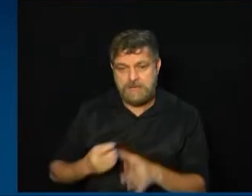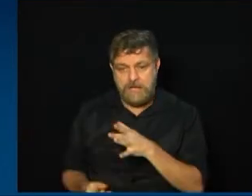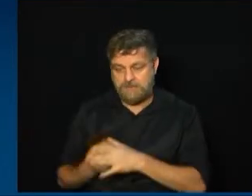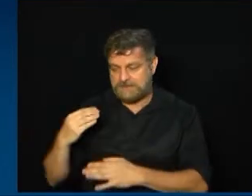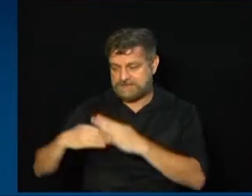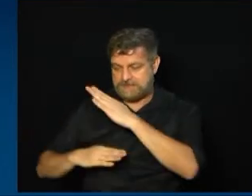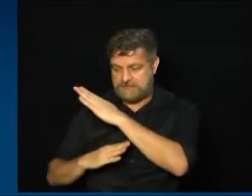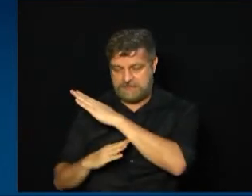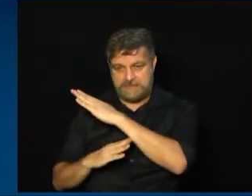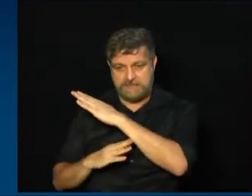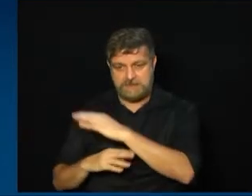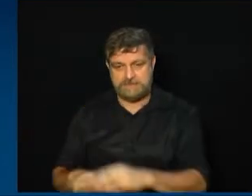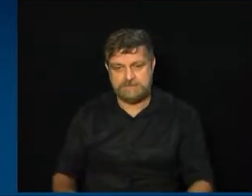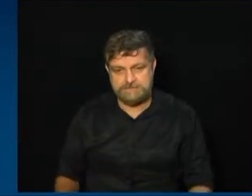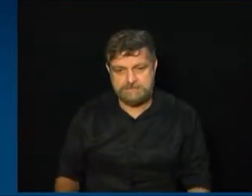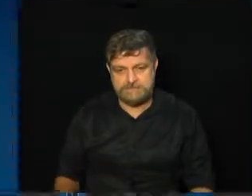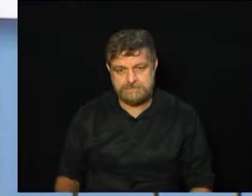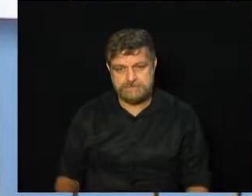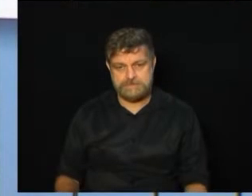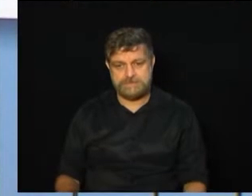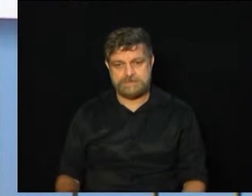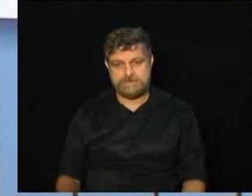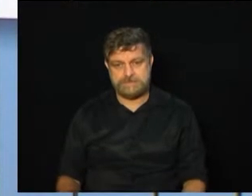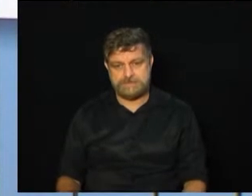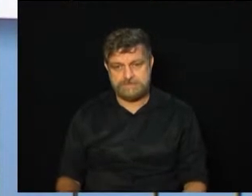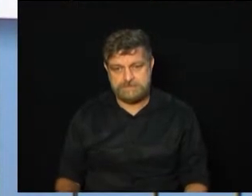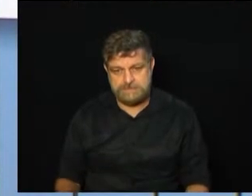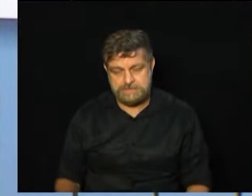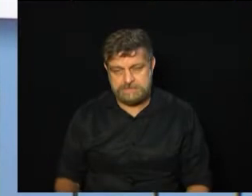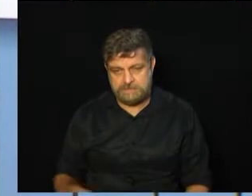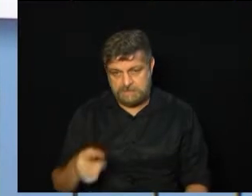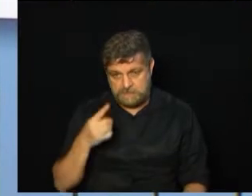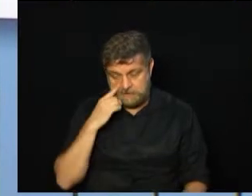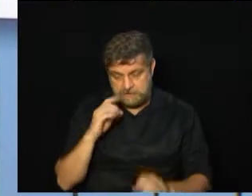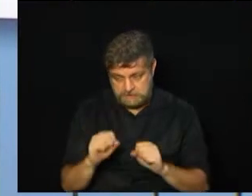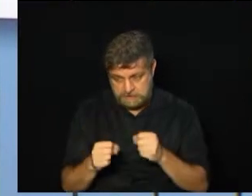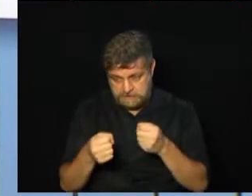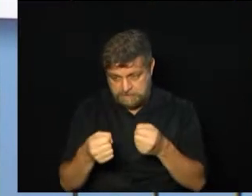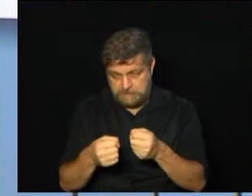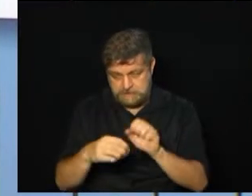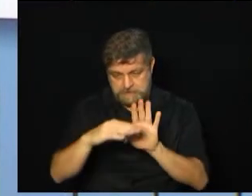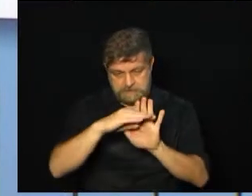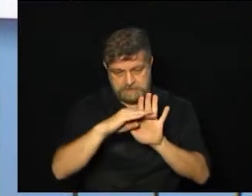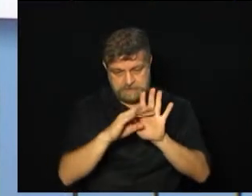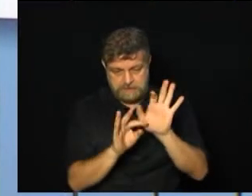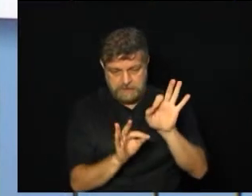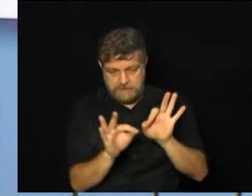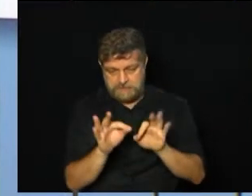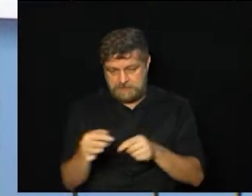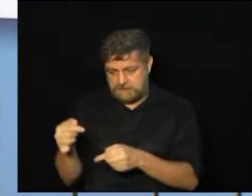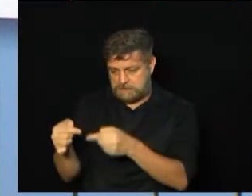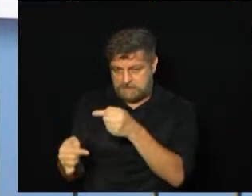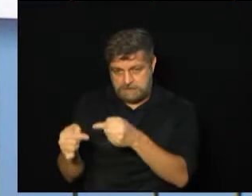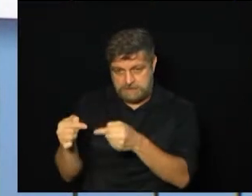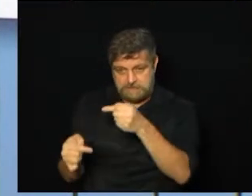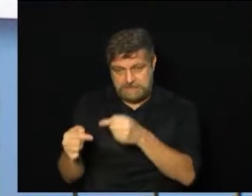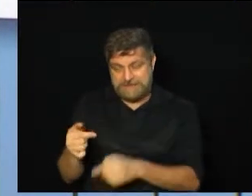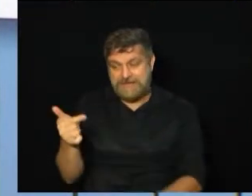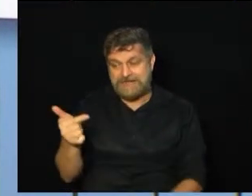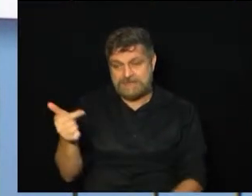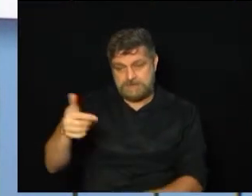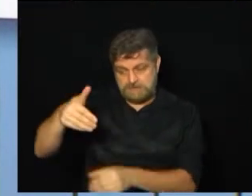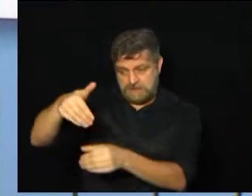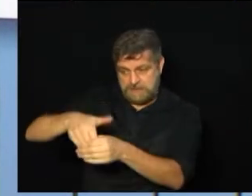Câmara Municipal de Campinas. A gente reforça que os projetos que serão discutidos pela segunda